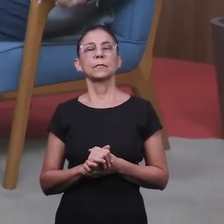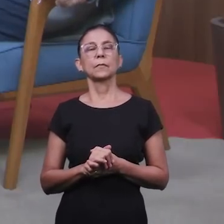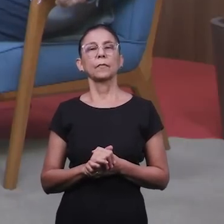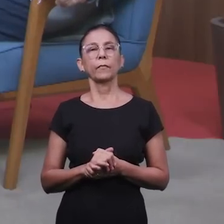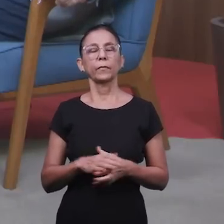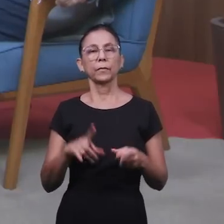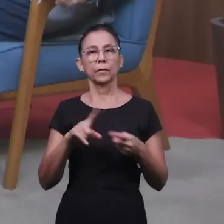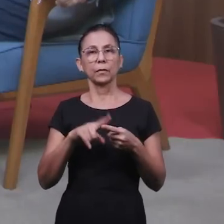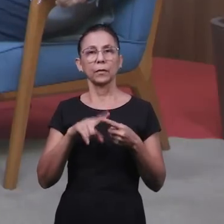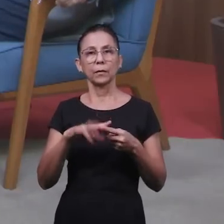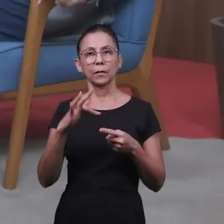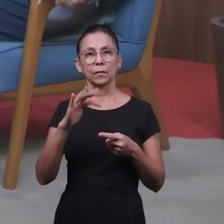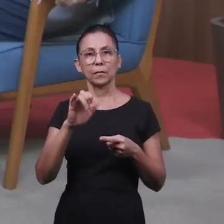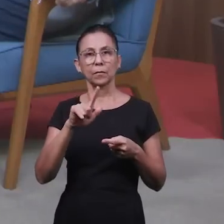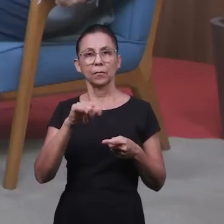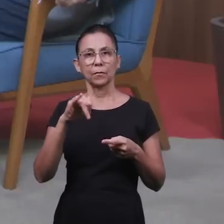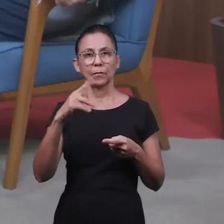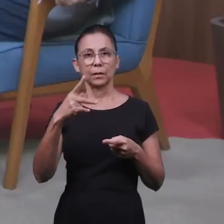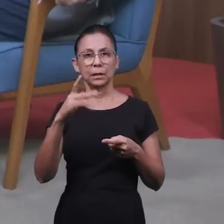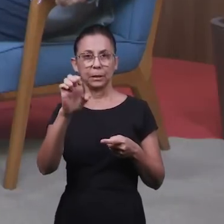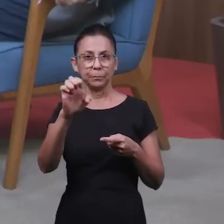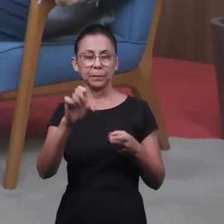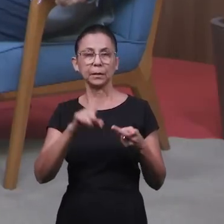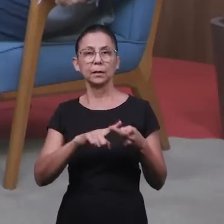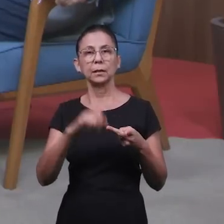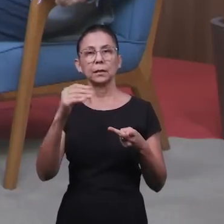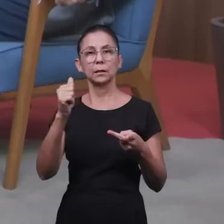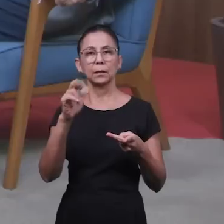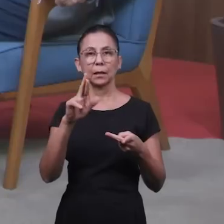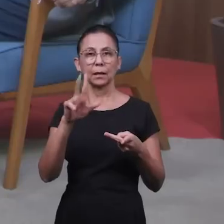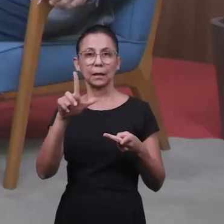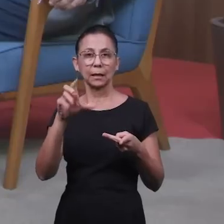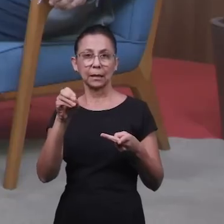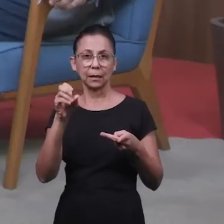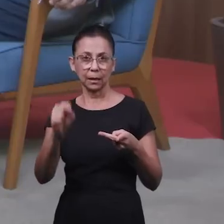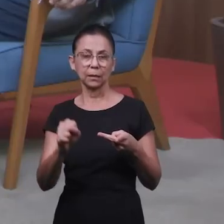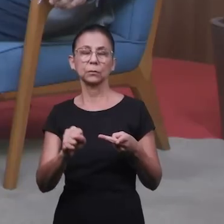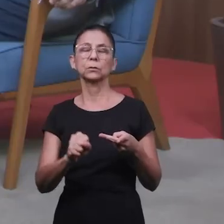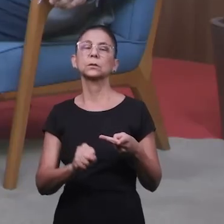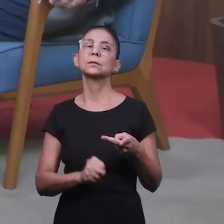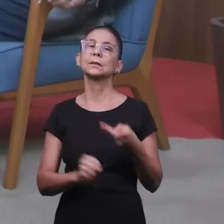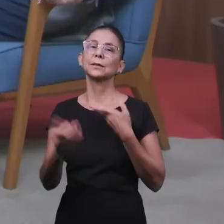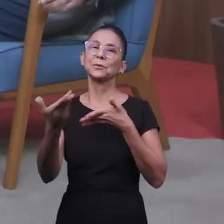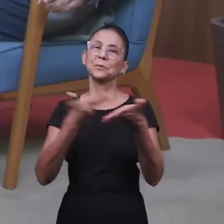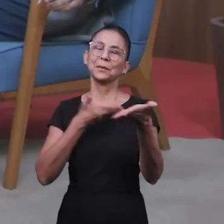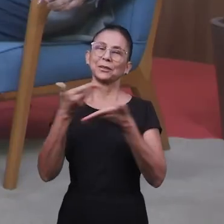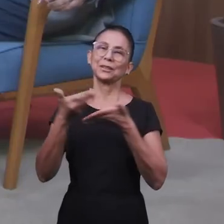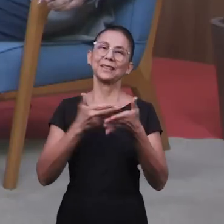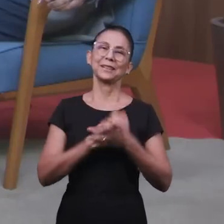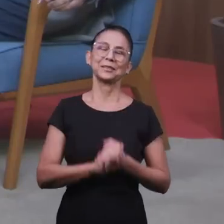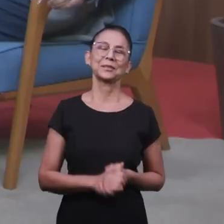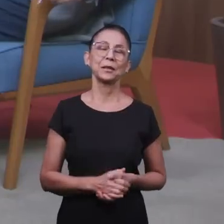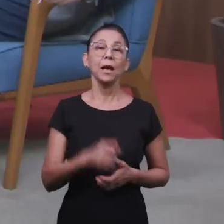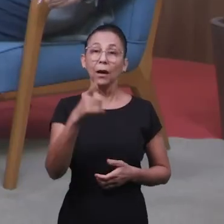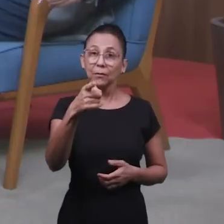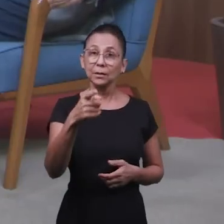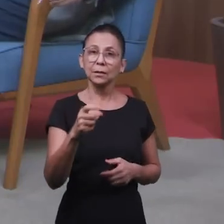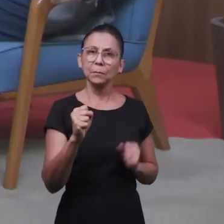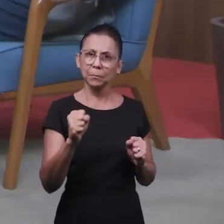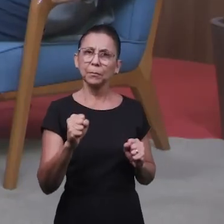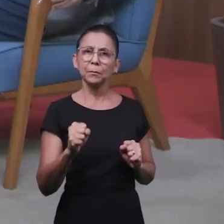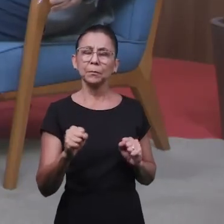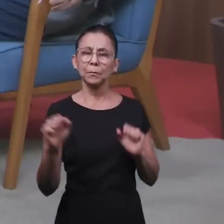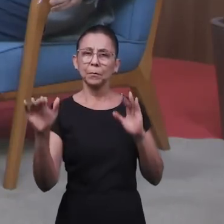pelos nossos irmãos, né, o irmão Felipe e também o irmão Carlos, que participaram junto conosco. Mais uma